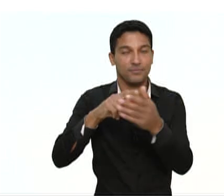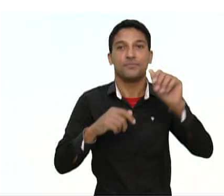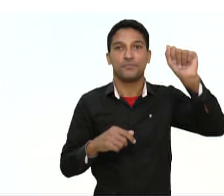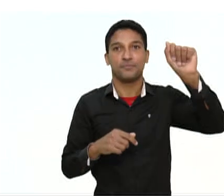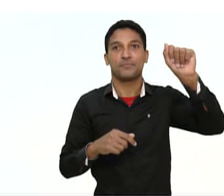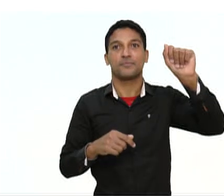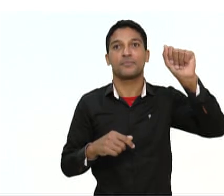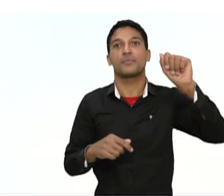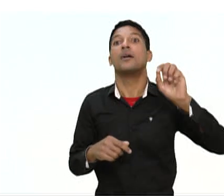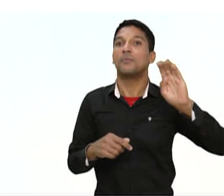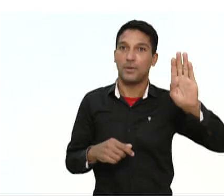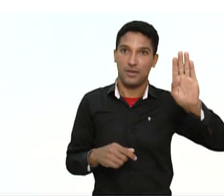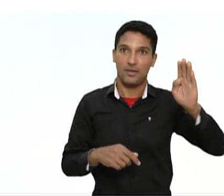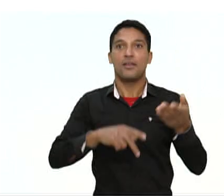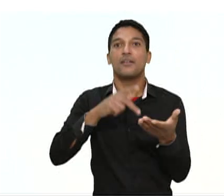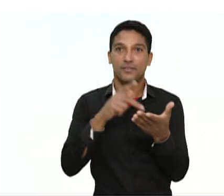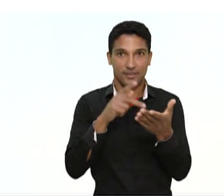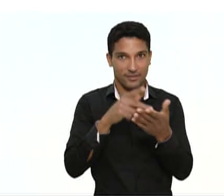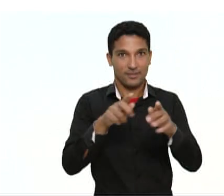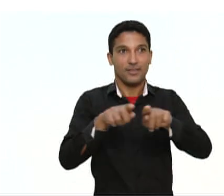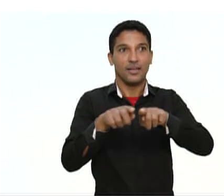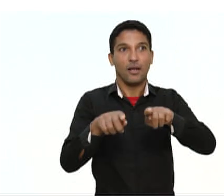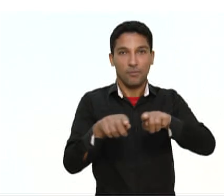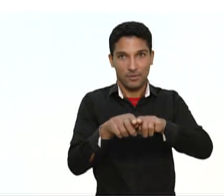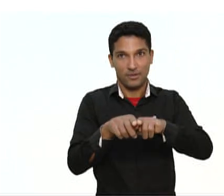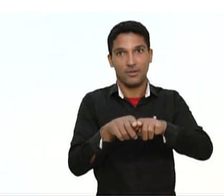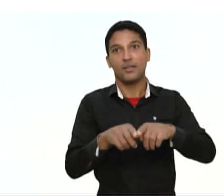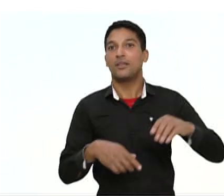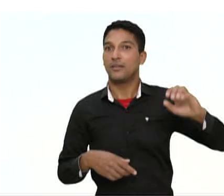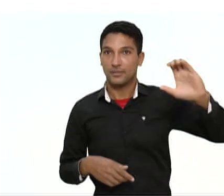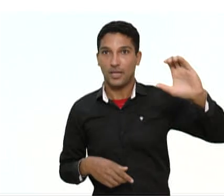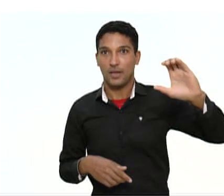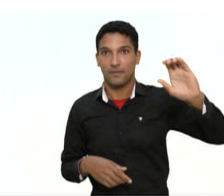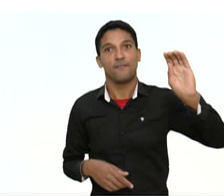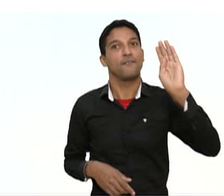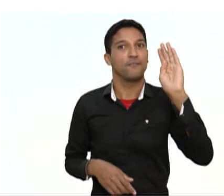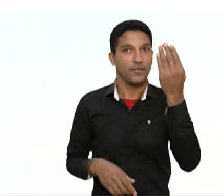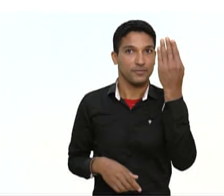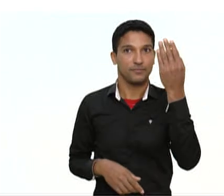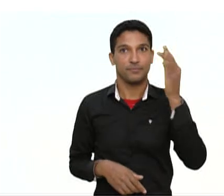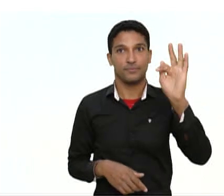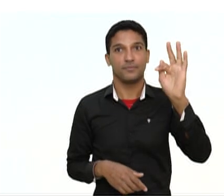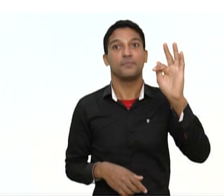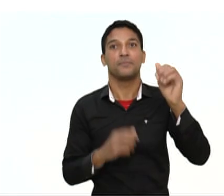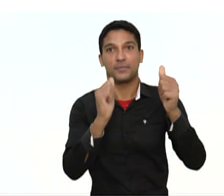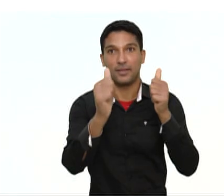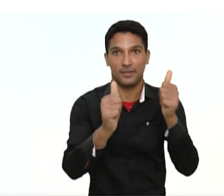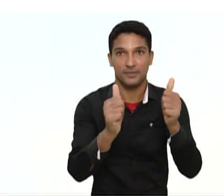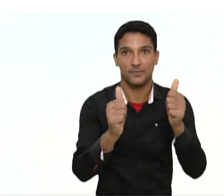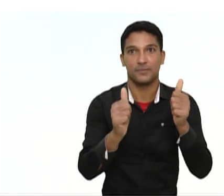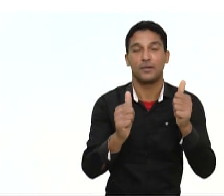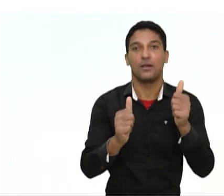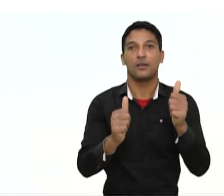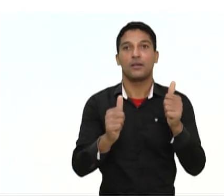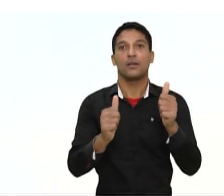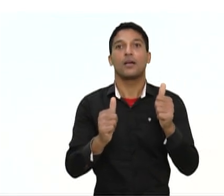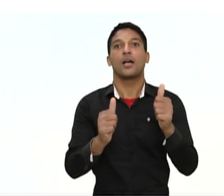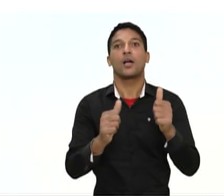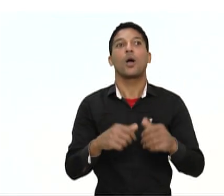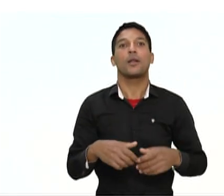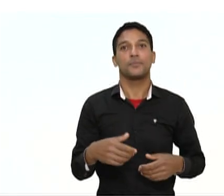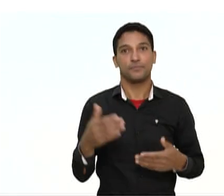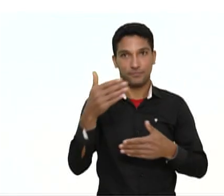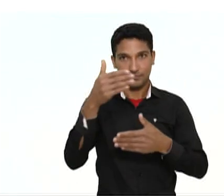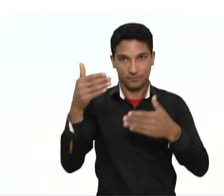letra B é verdadeiro também. E a letra C é falso, tá, galera? Próxima tela, a